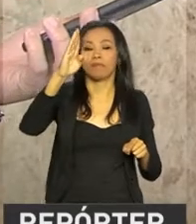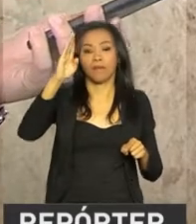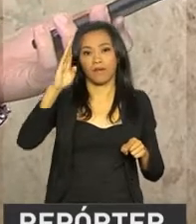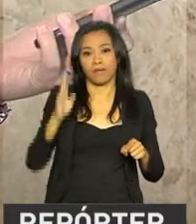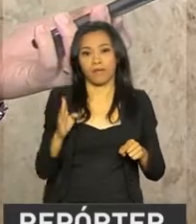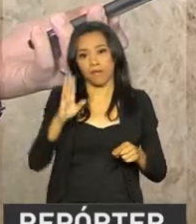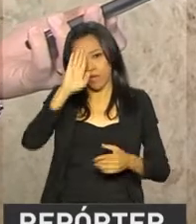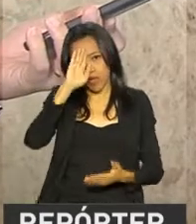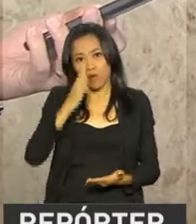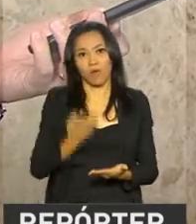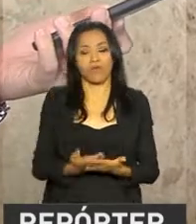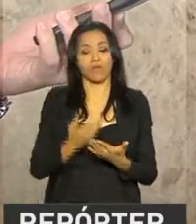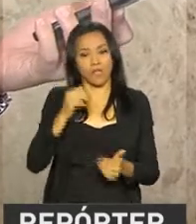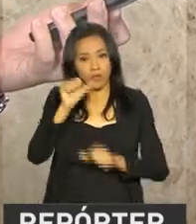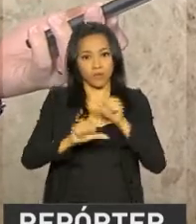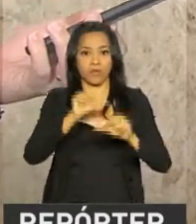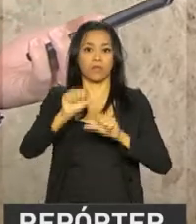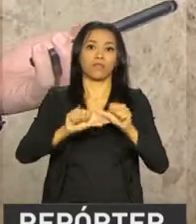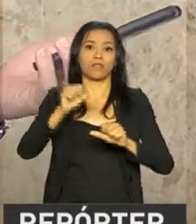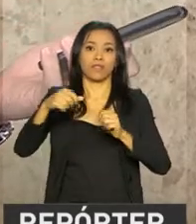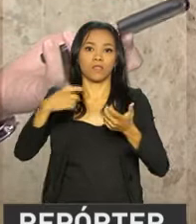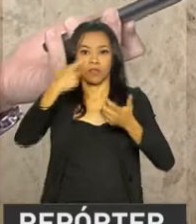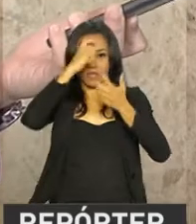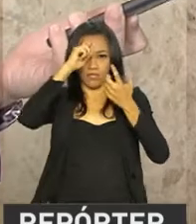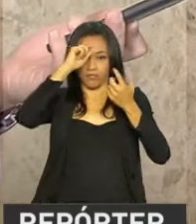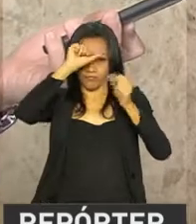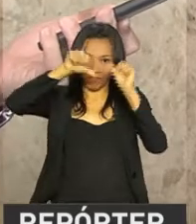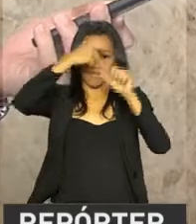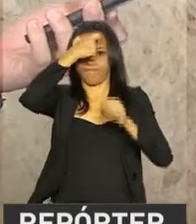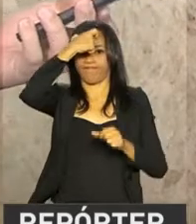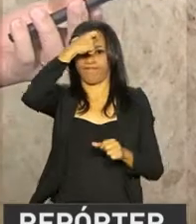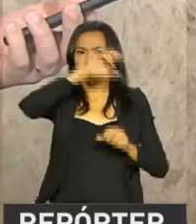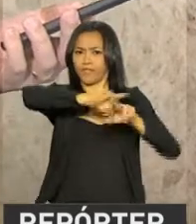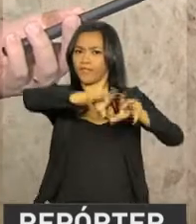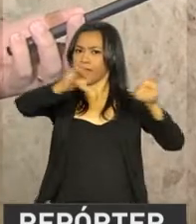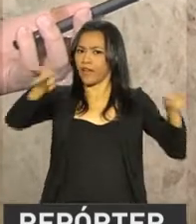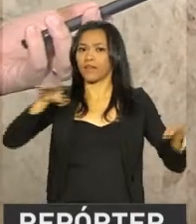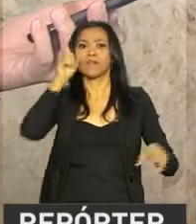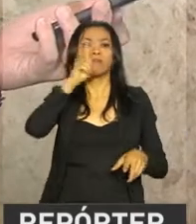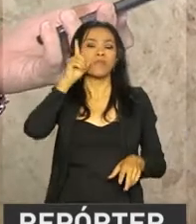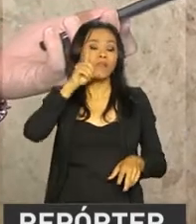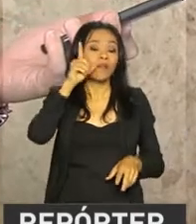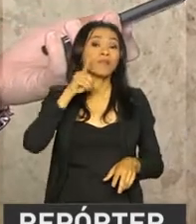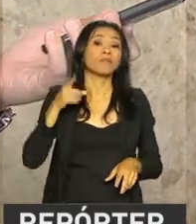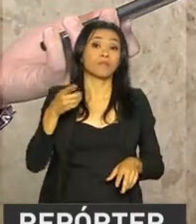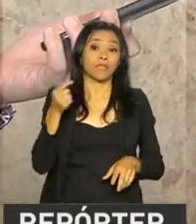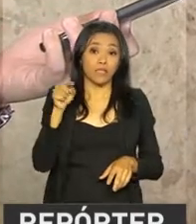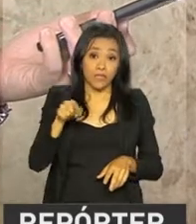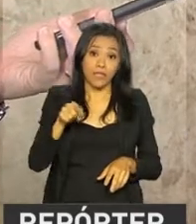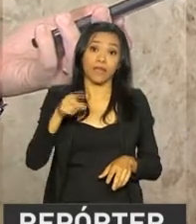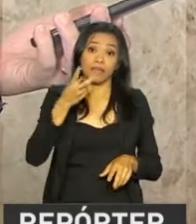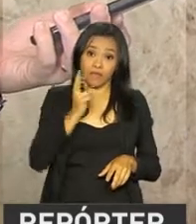desta confiança, dessa mudança de pensamento de vários deputados e fator propulsor